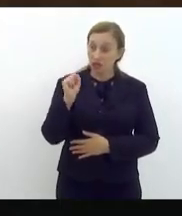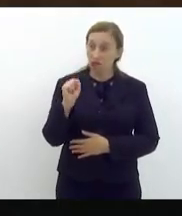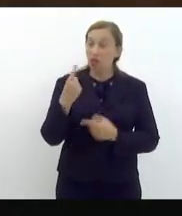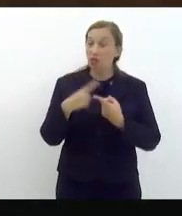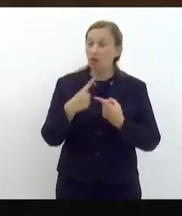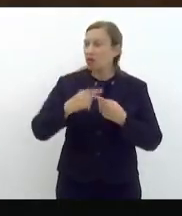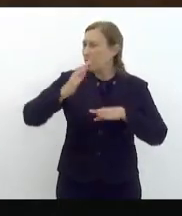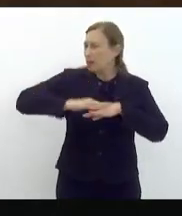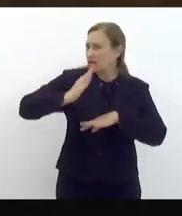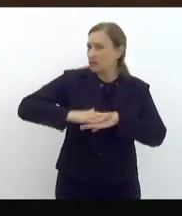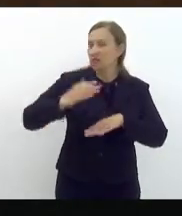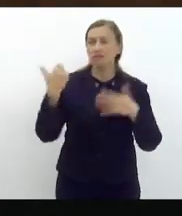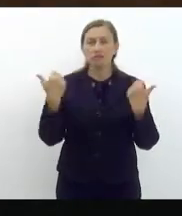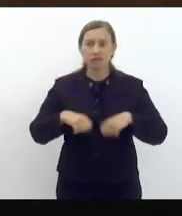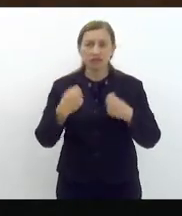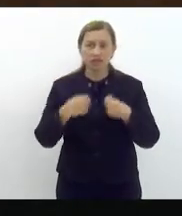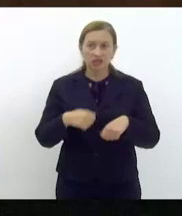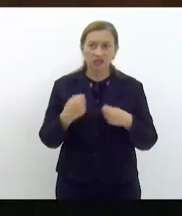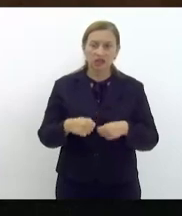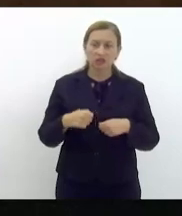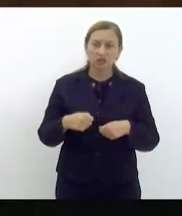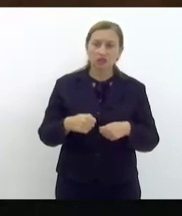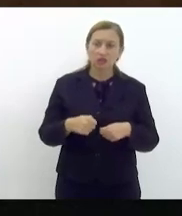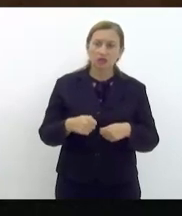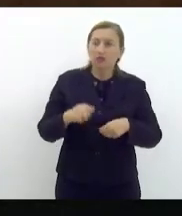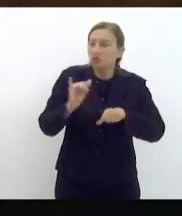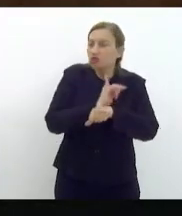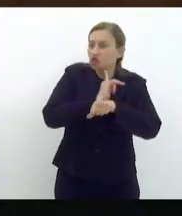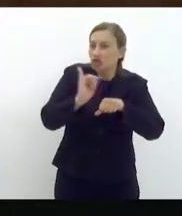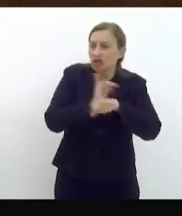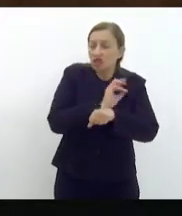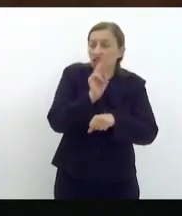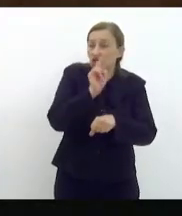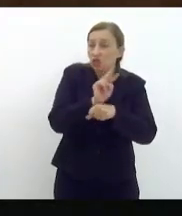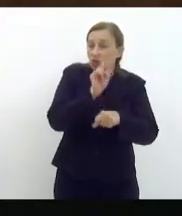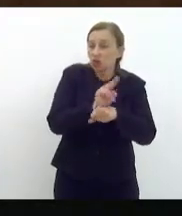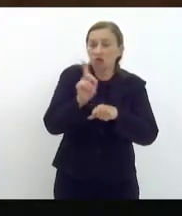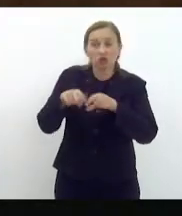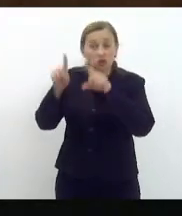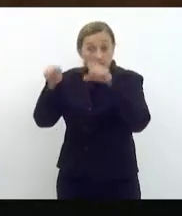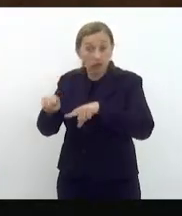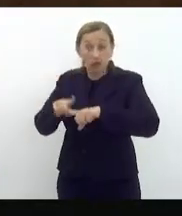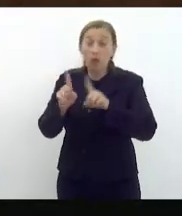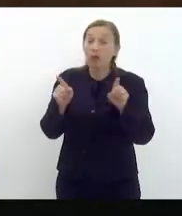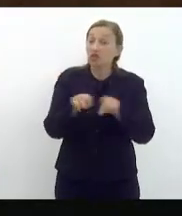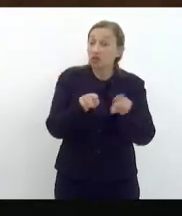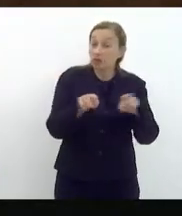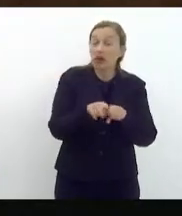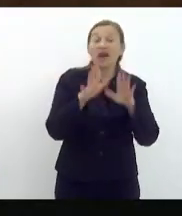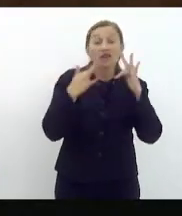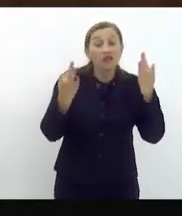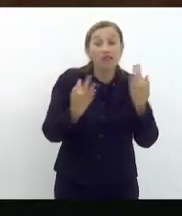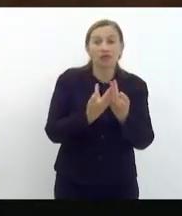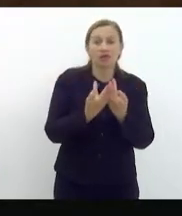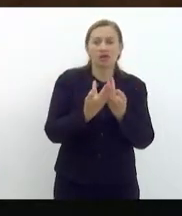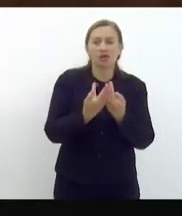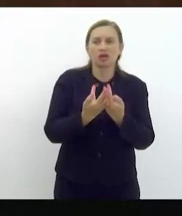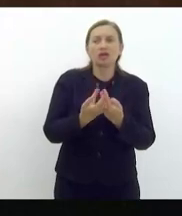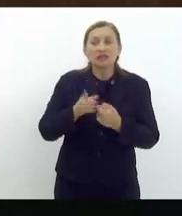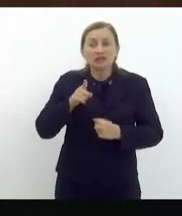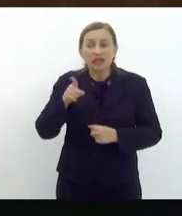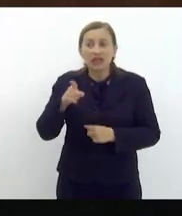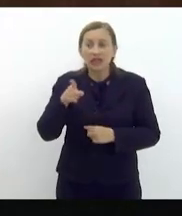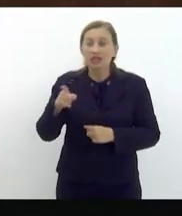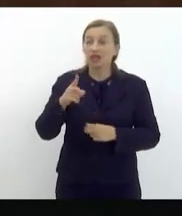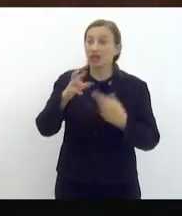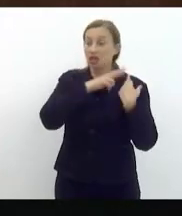cada vez mais precisamos de medidas que protejam os servidores, mas acima de tudo os familiares daqueles que